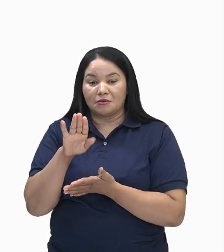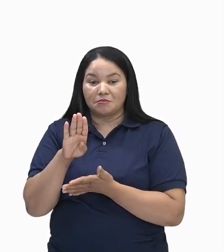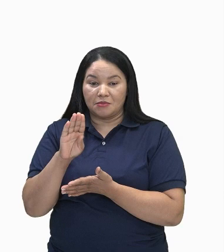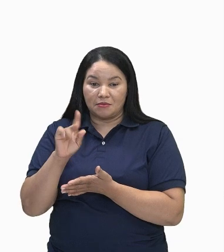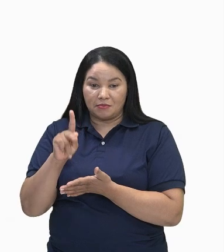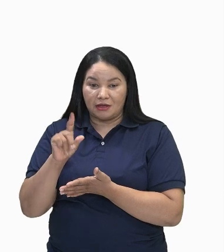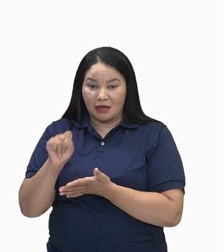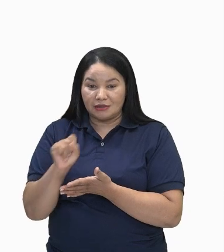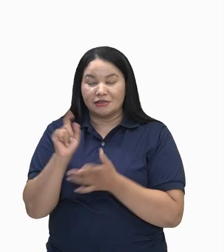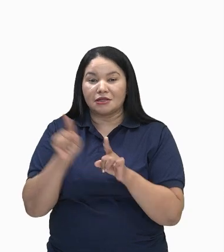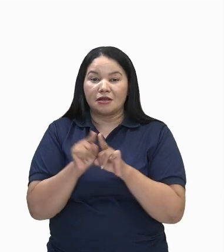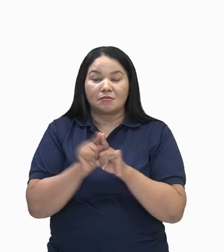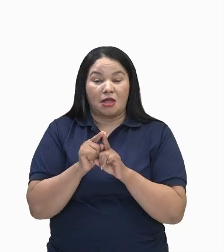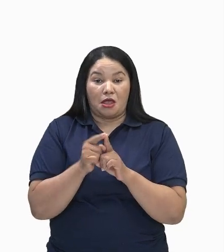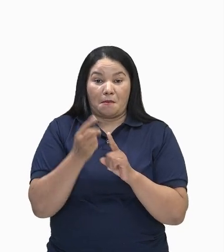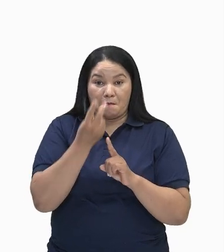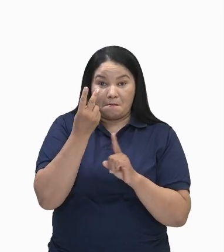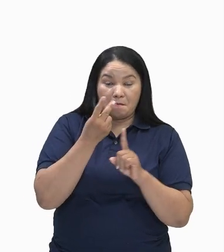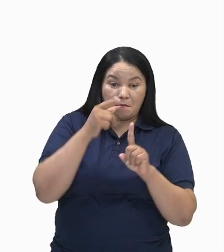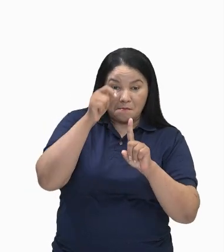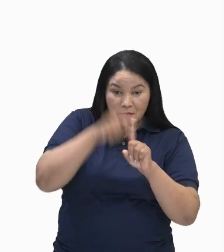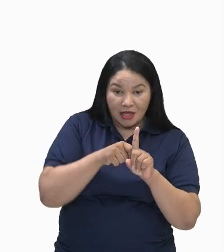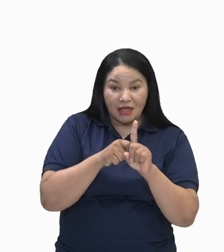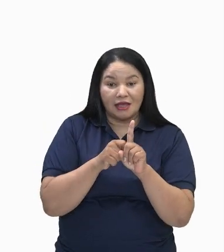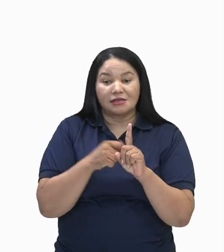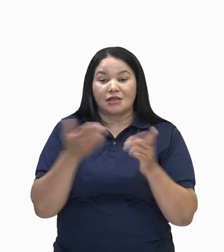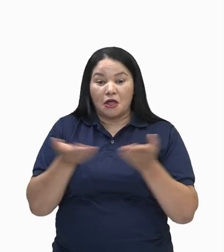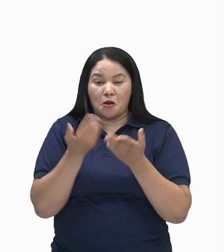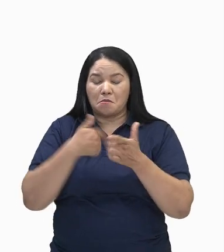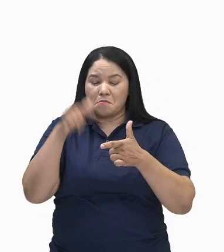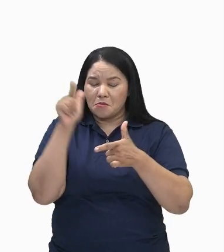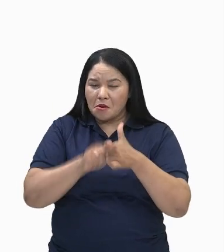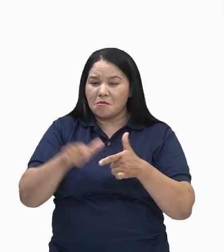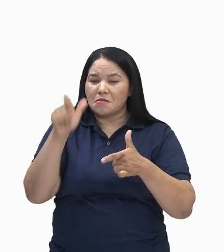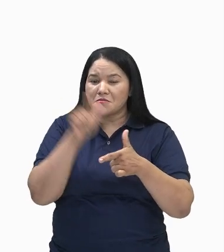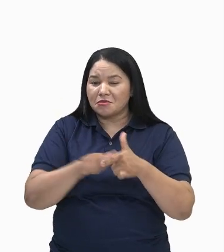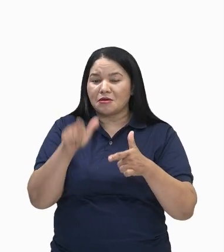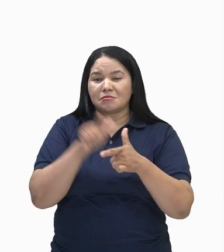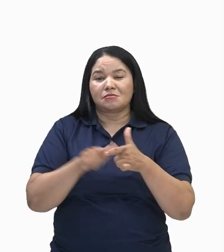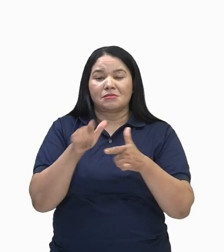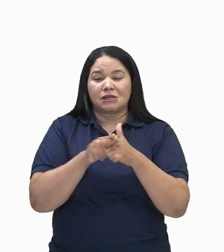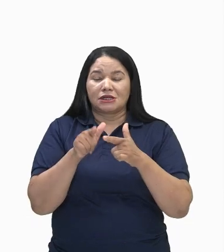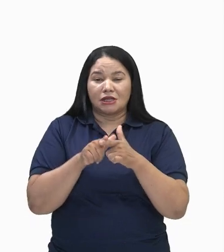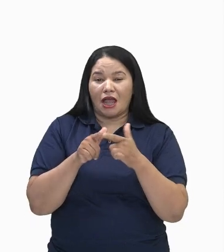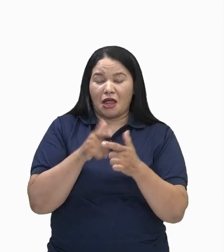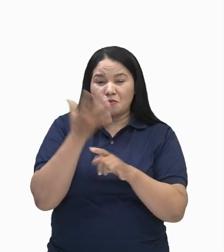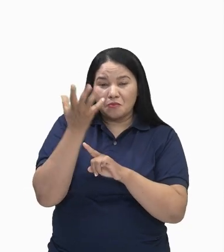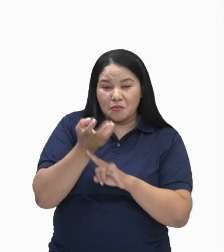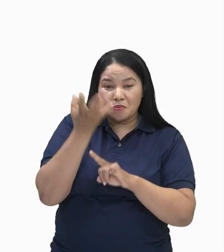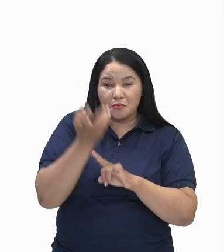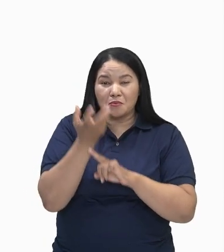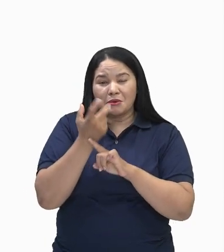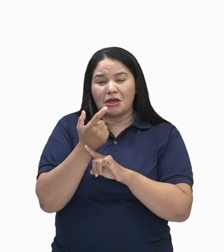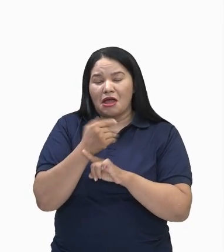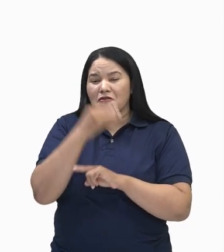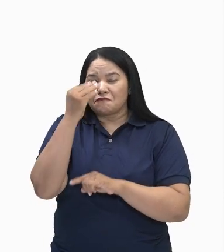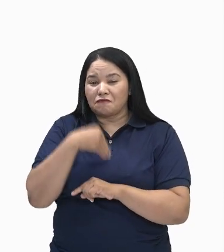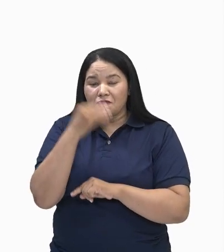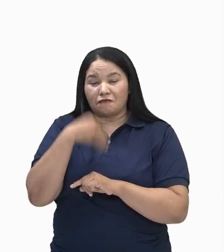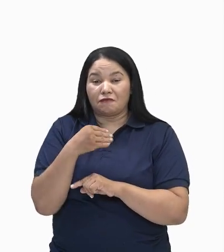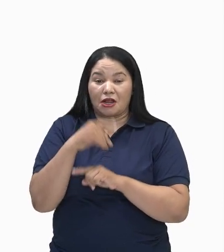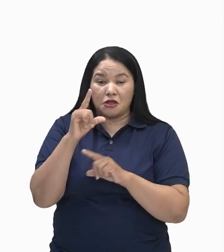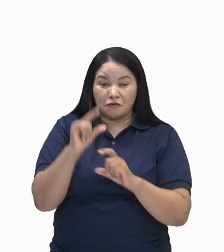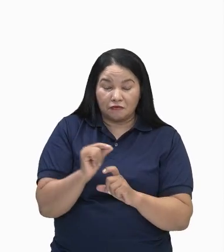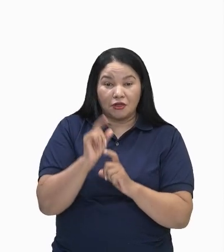nos últimos 2 meses, tem enfrentado constantes quedas de conexão em uma velocidade muito inferior